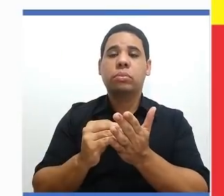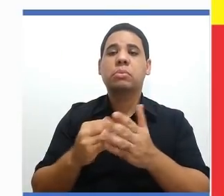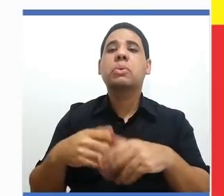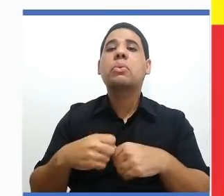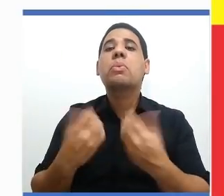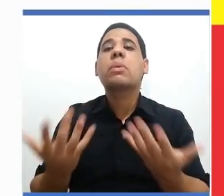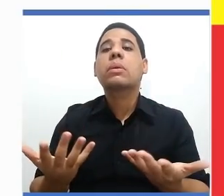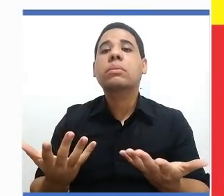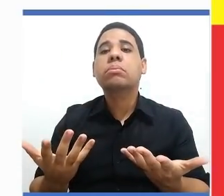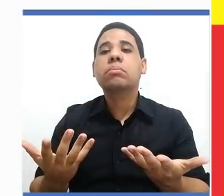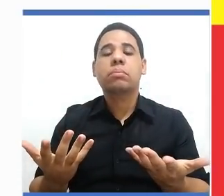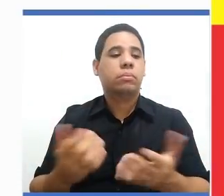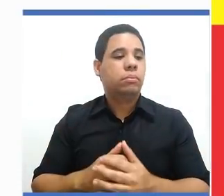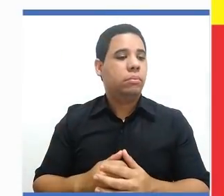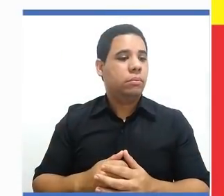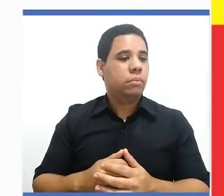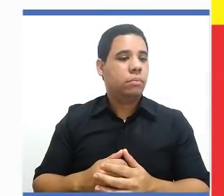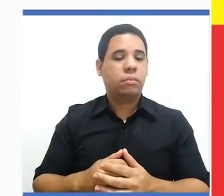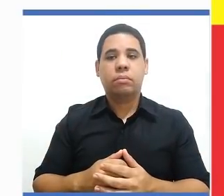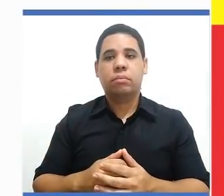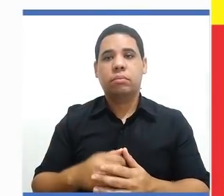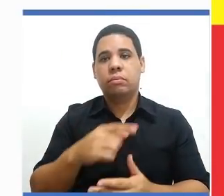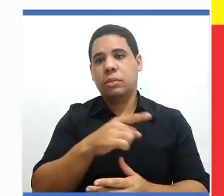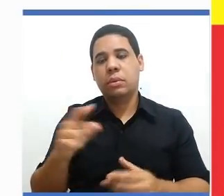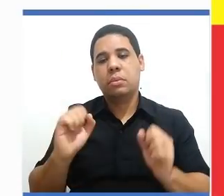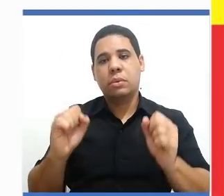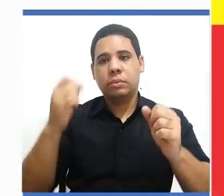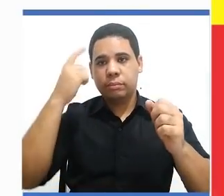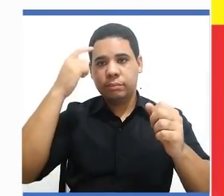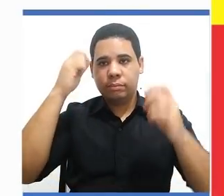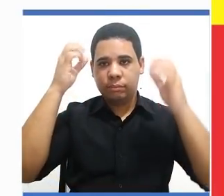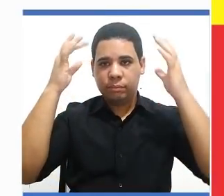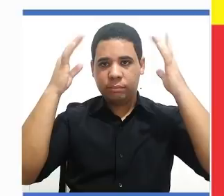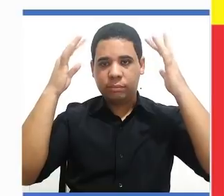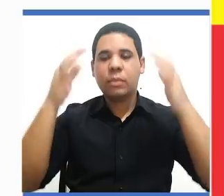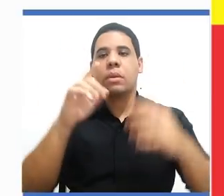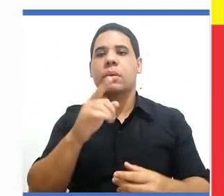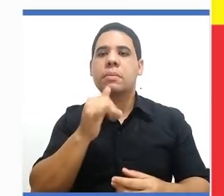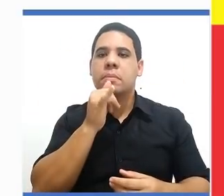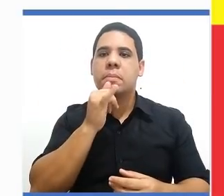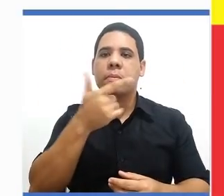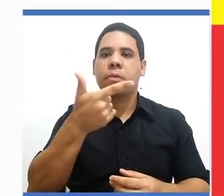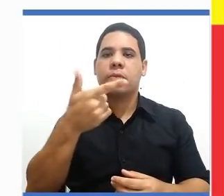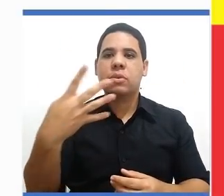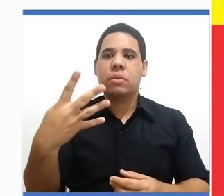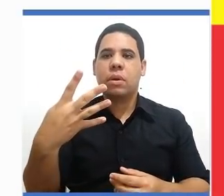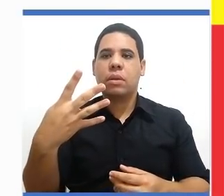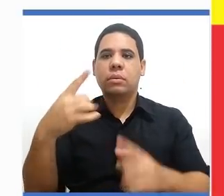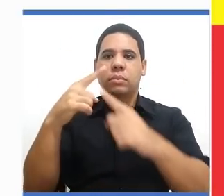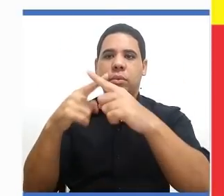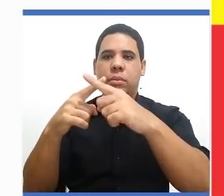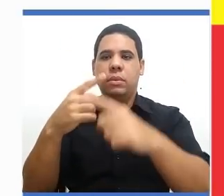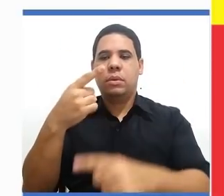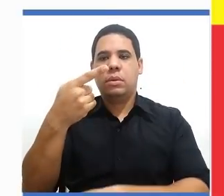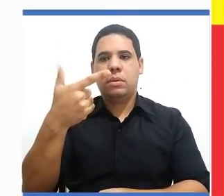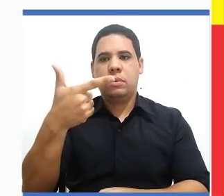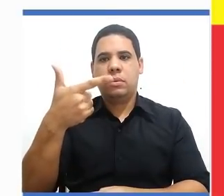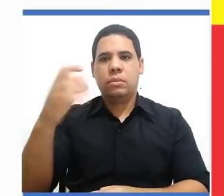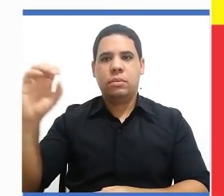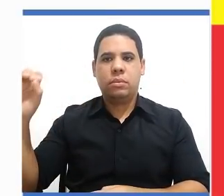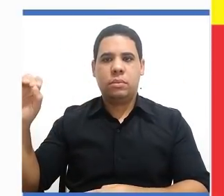Isso mesmo que você fez no cálculo mental de vocês. Vai pegar 24 e multiplicar por 200.